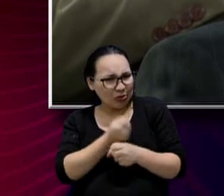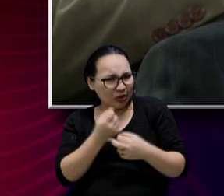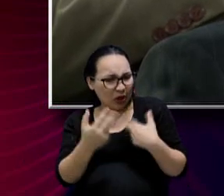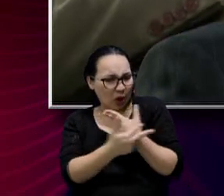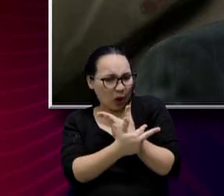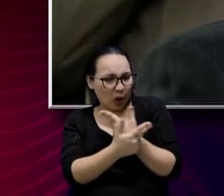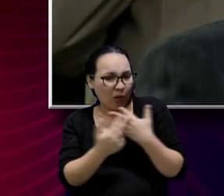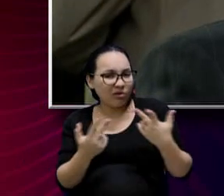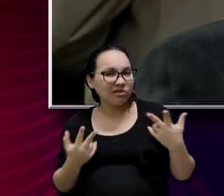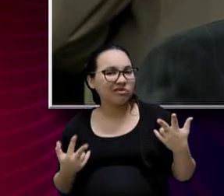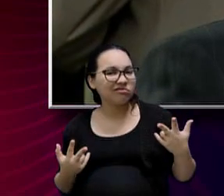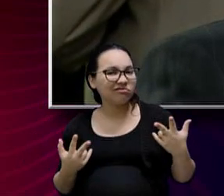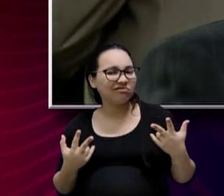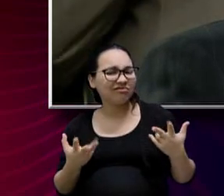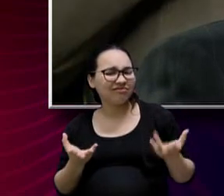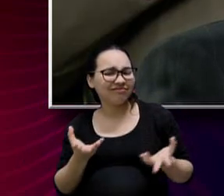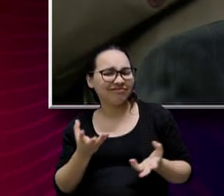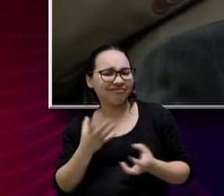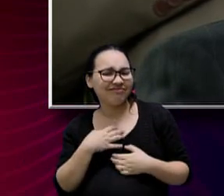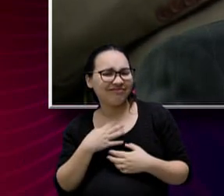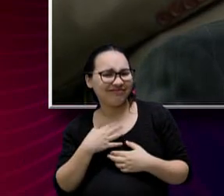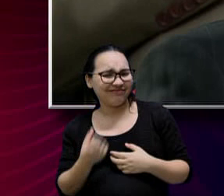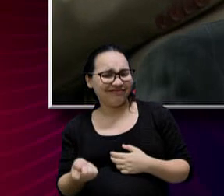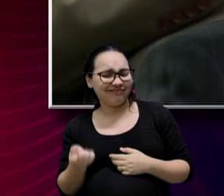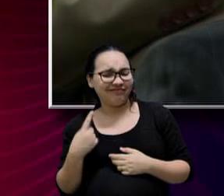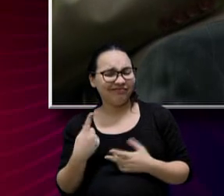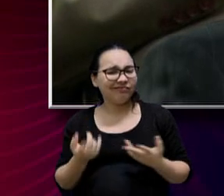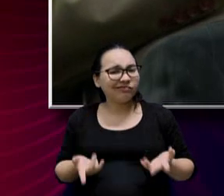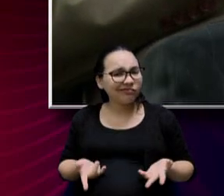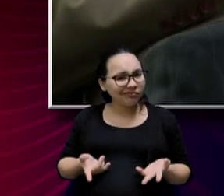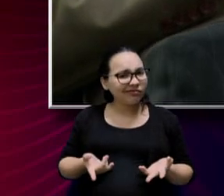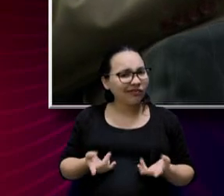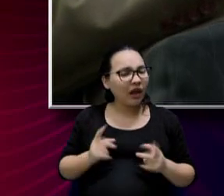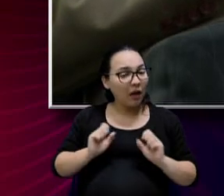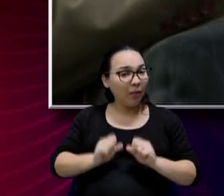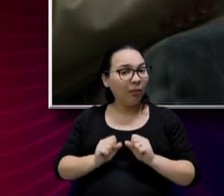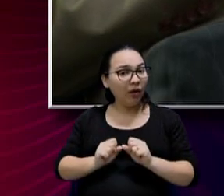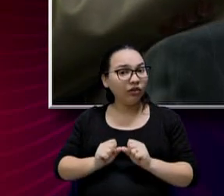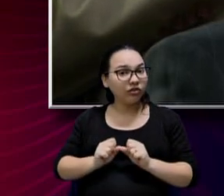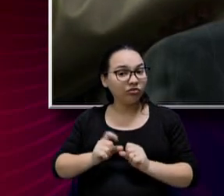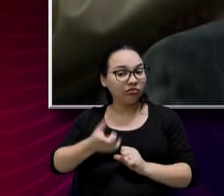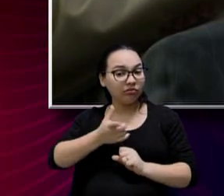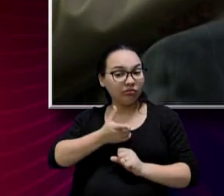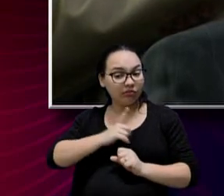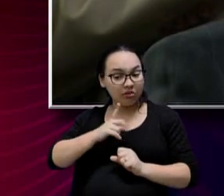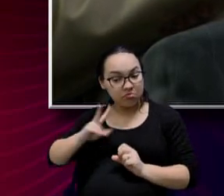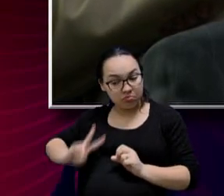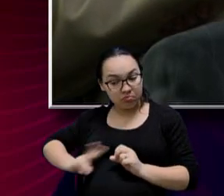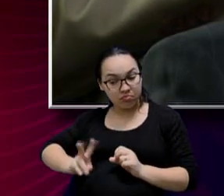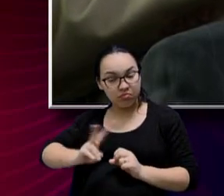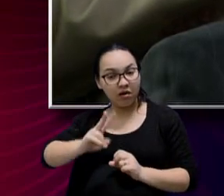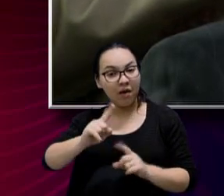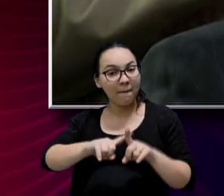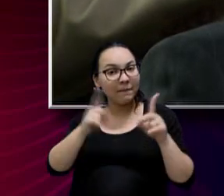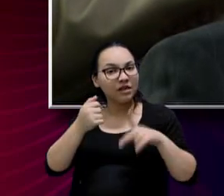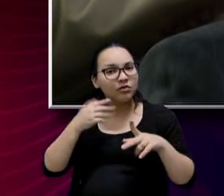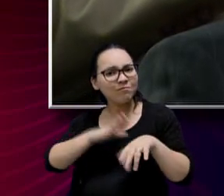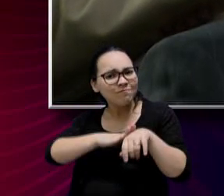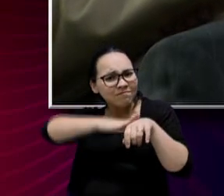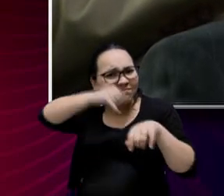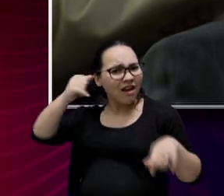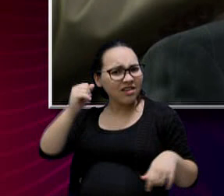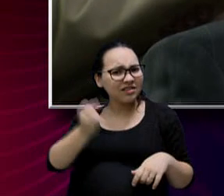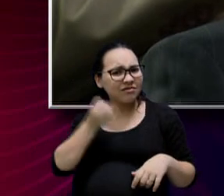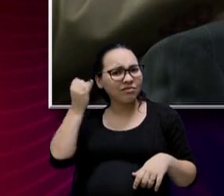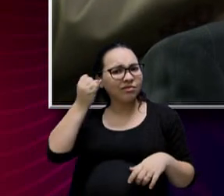soa um pouco impessoal, não é verdade? Pode até durar para sempre. Mas mais importante que